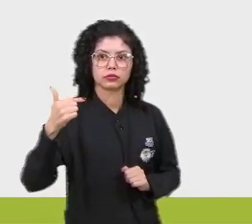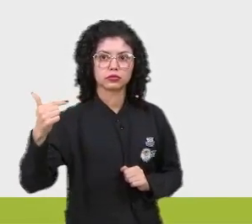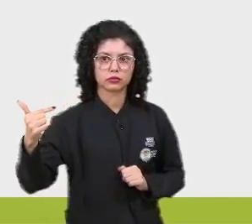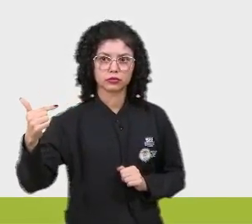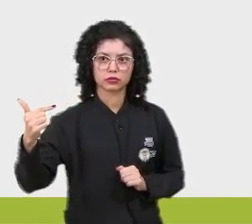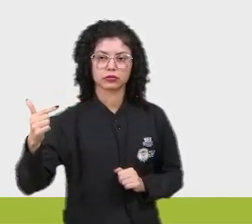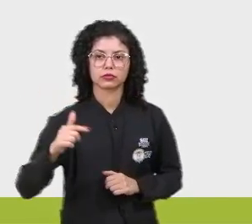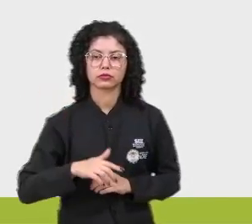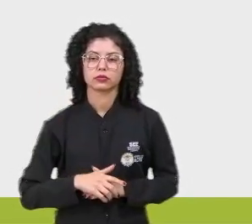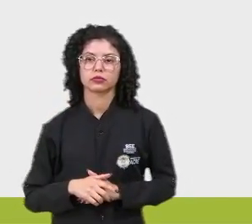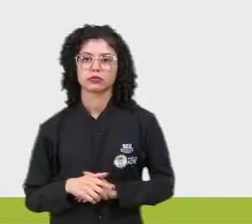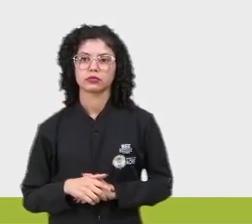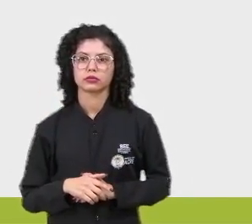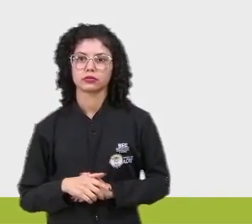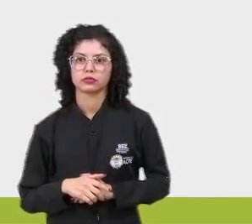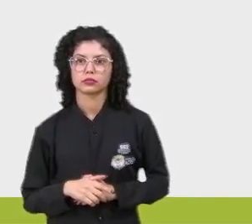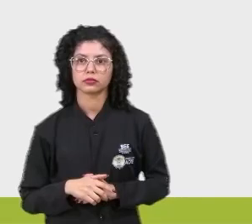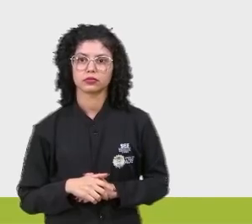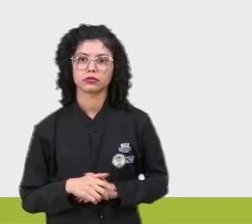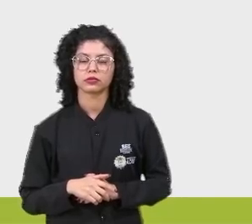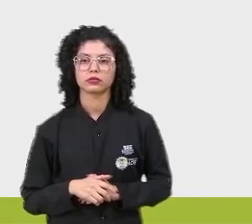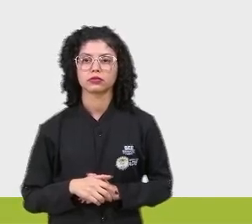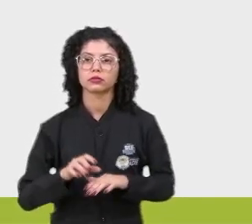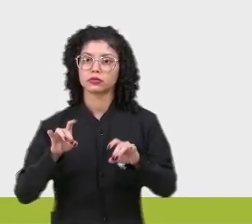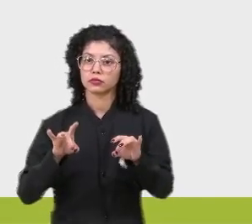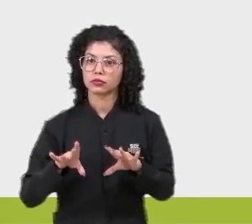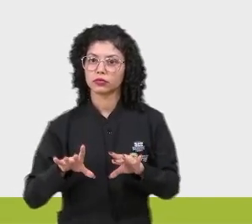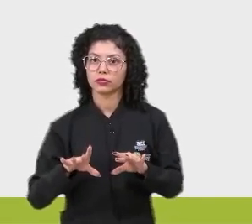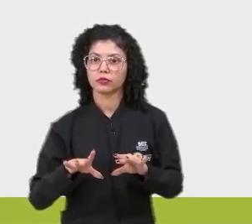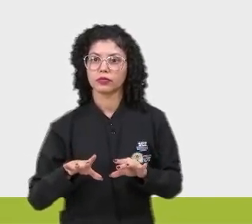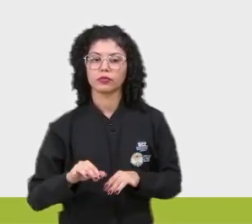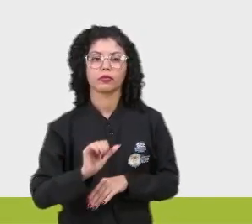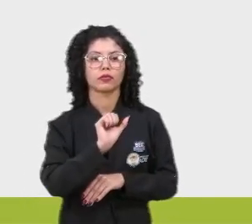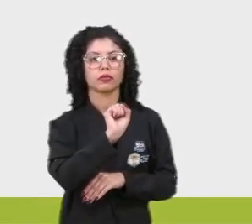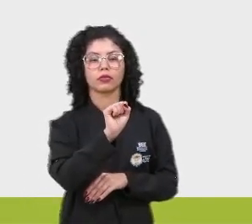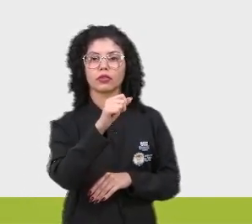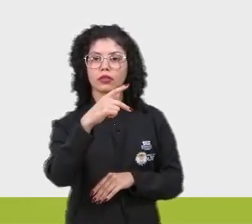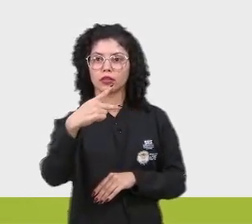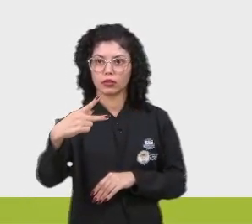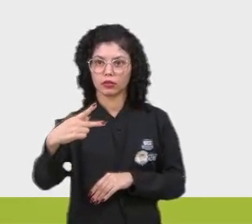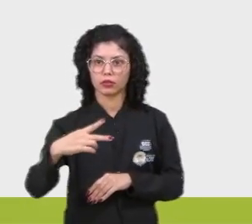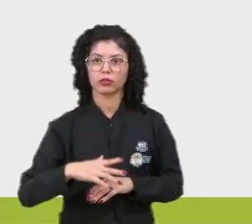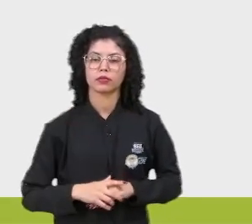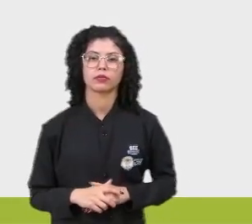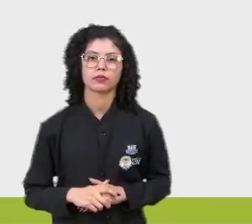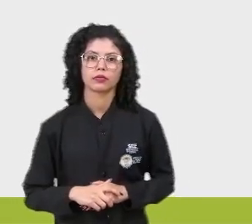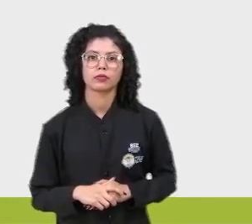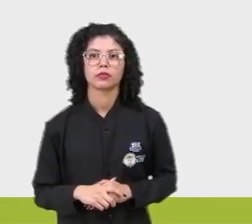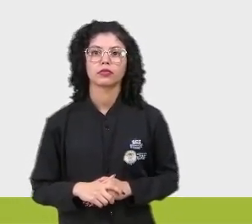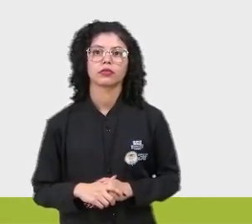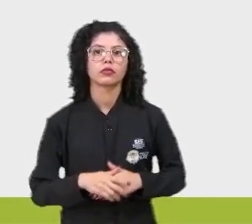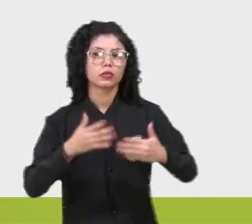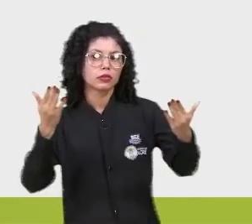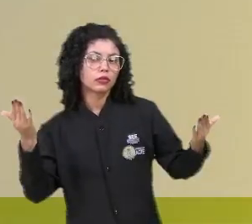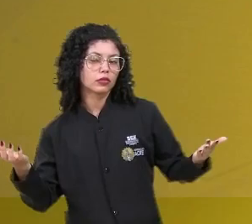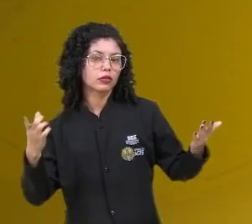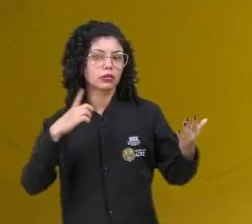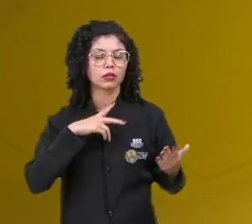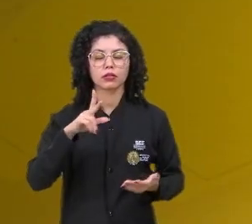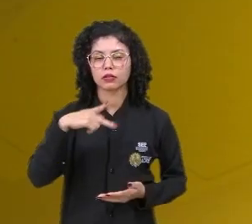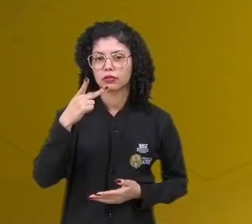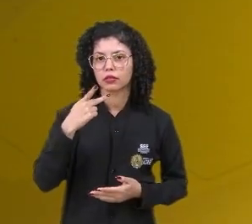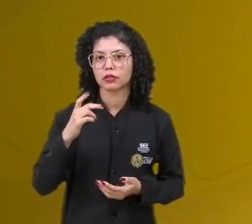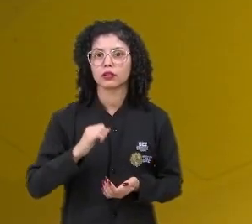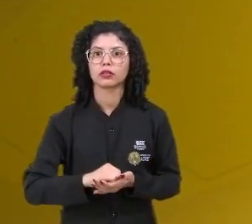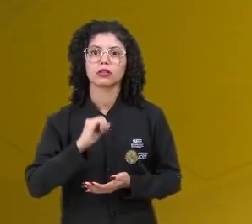hibridização chamada sp2 e, por último, a hibridização chamada sp. Então, falando